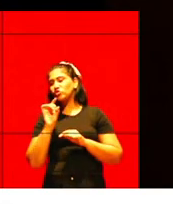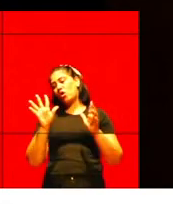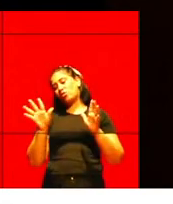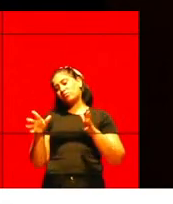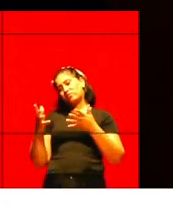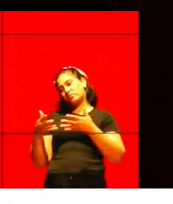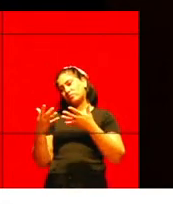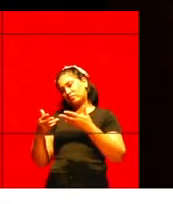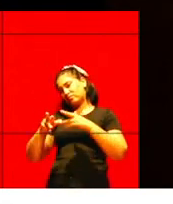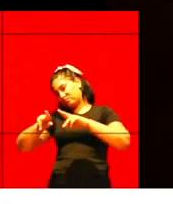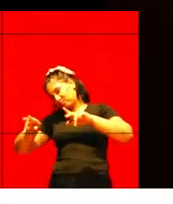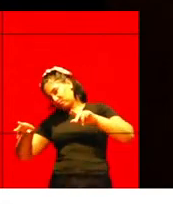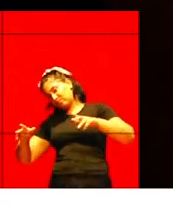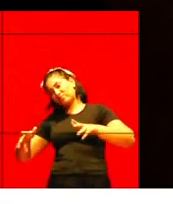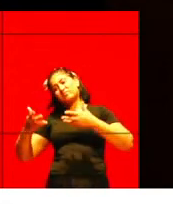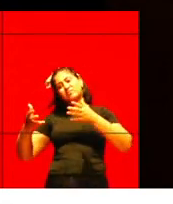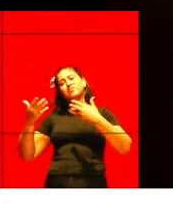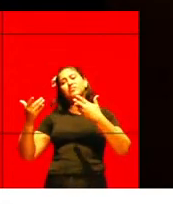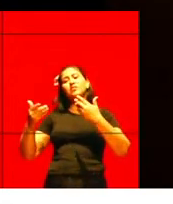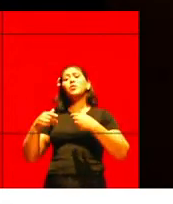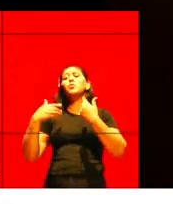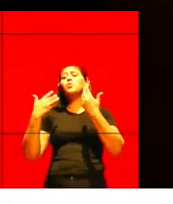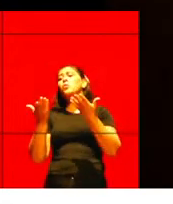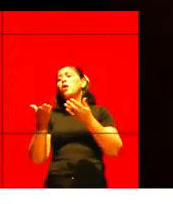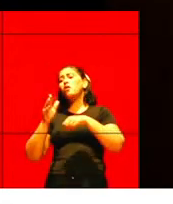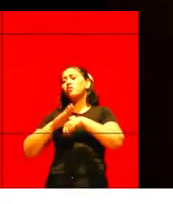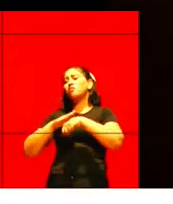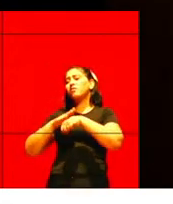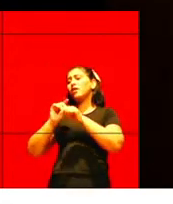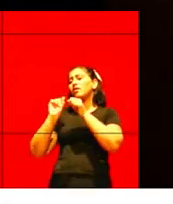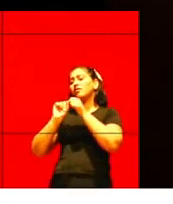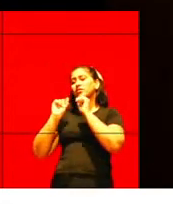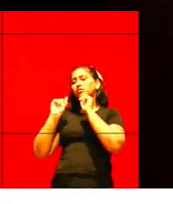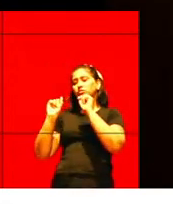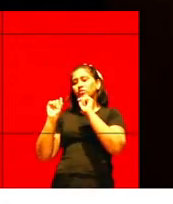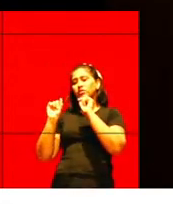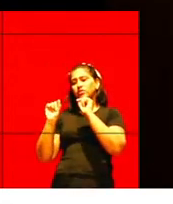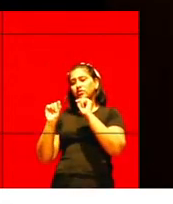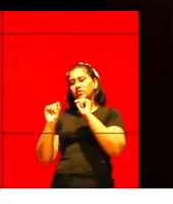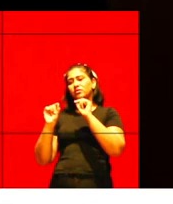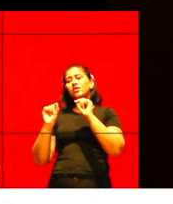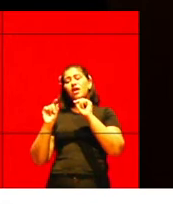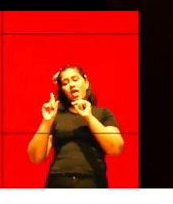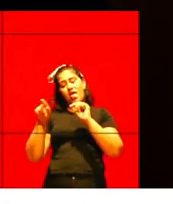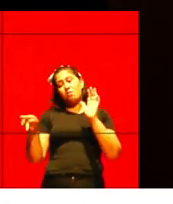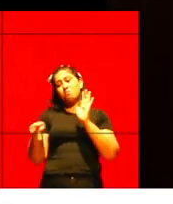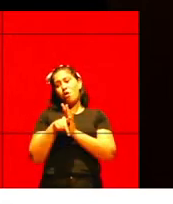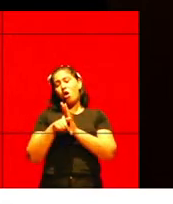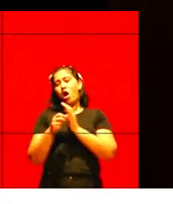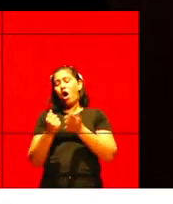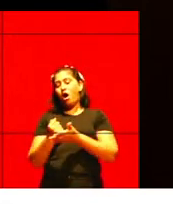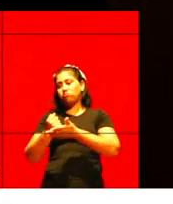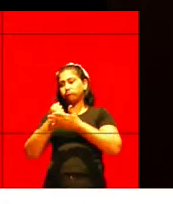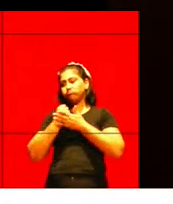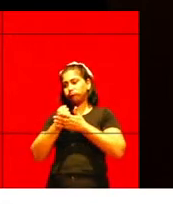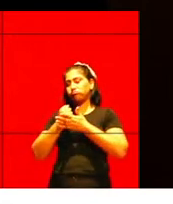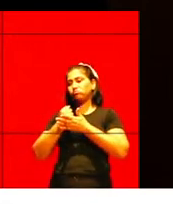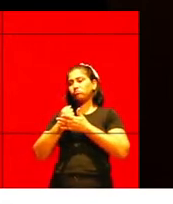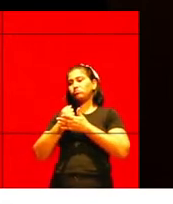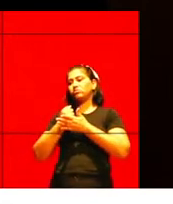vegetais, certo? Qual a função do amido, pessoal? Função energética, mas é a função de